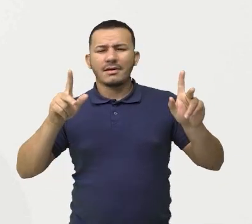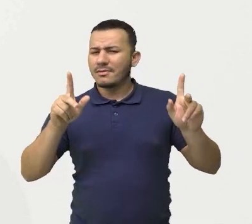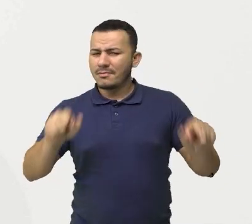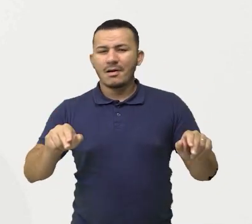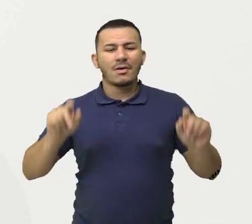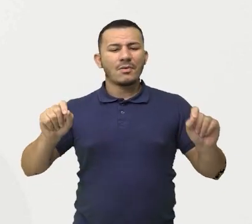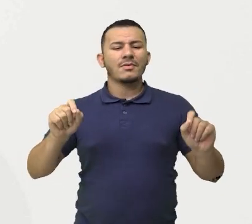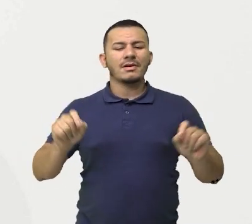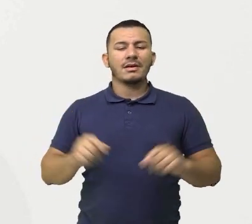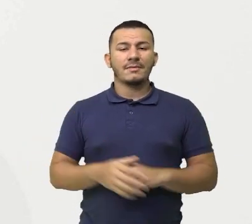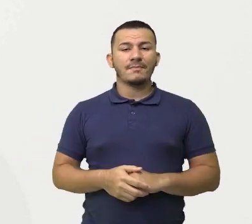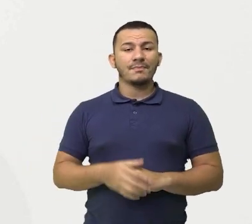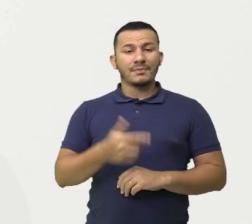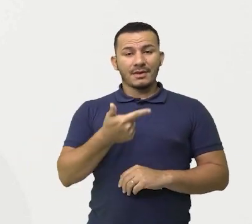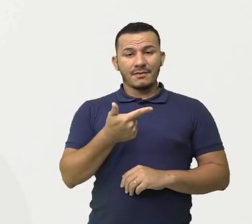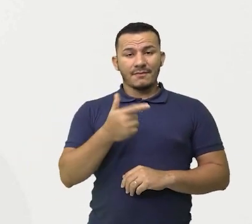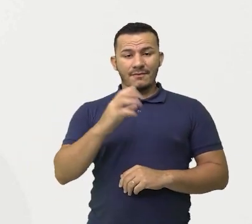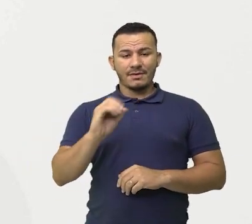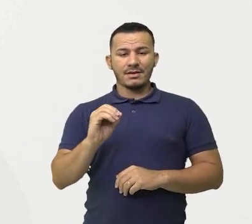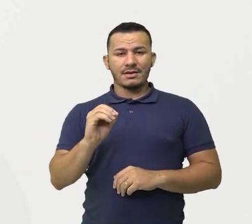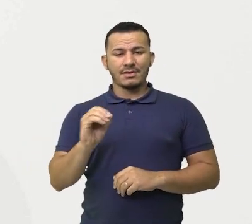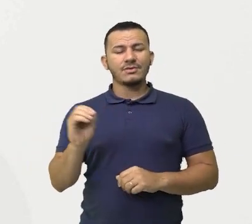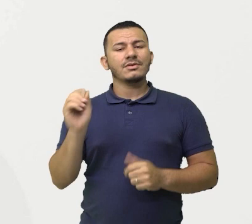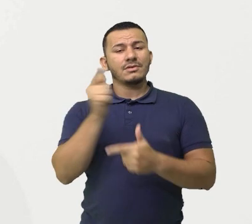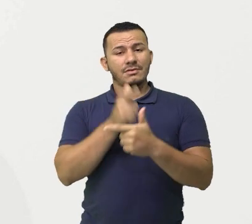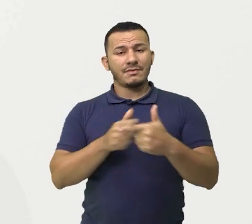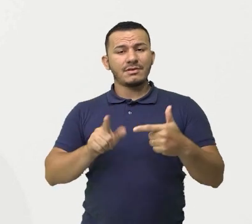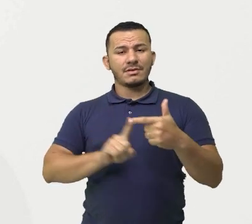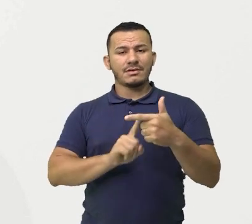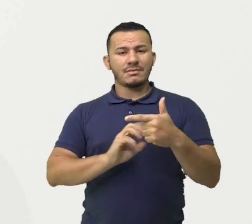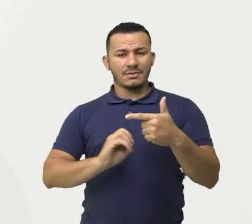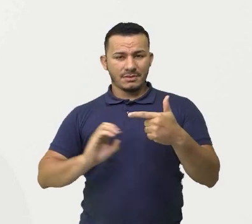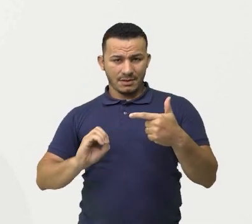escrever 20 sobre 100.